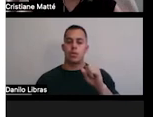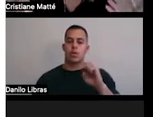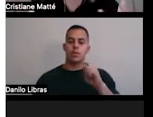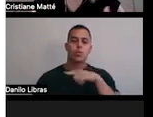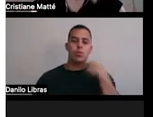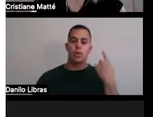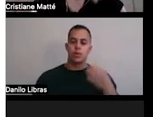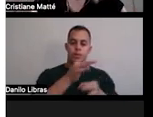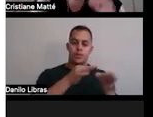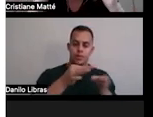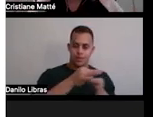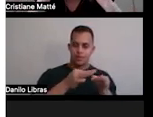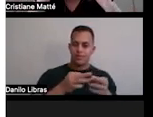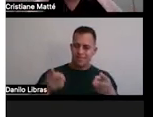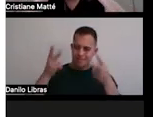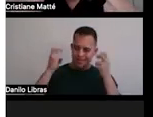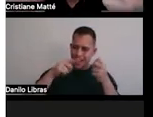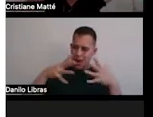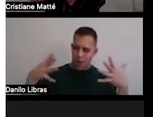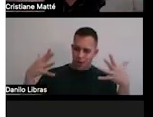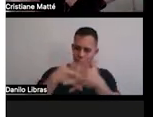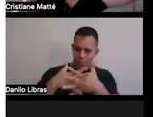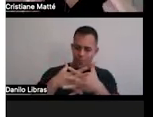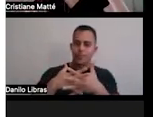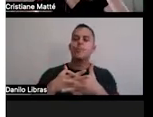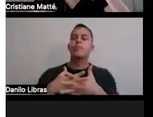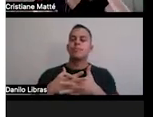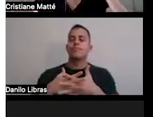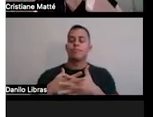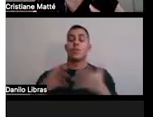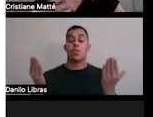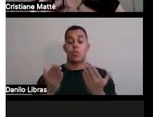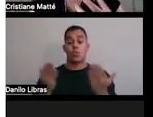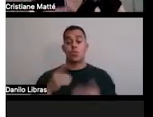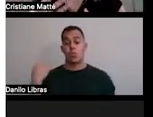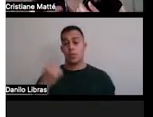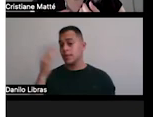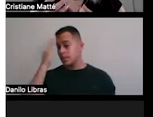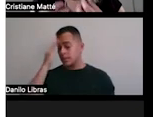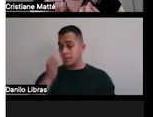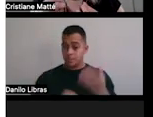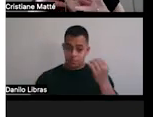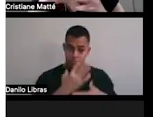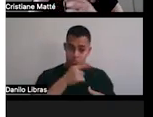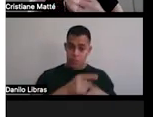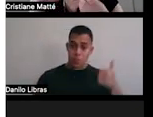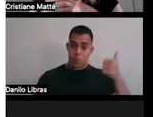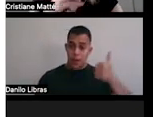como é complexo esse sistema todo, né? E a gente sabe hoje que desde que ocorre a formação, então, desses